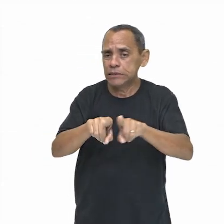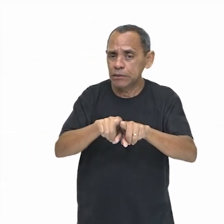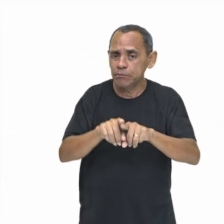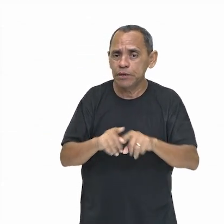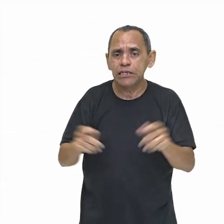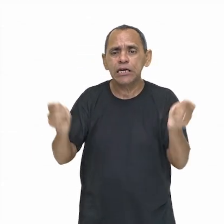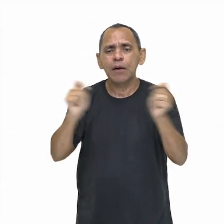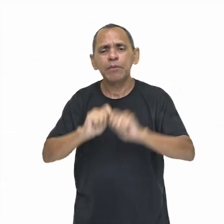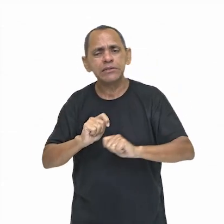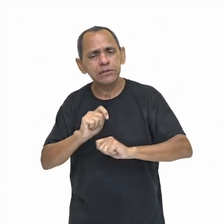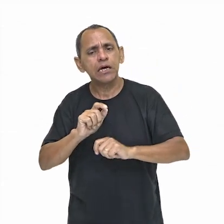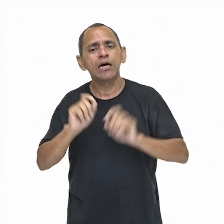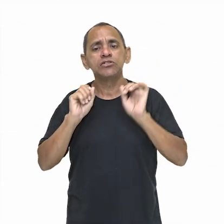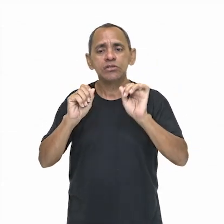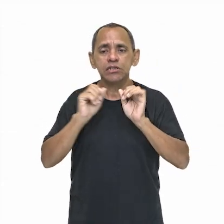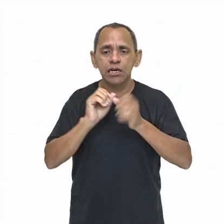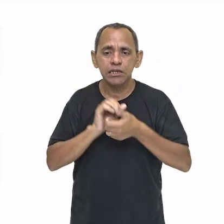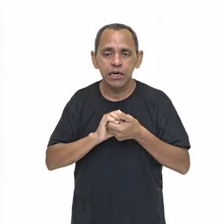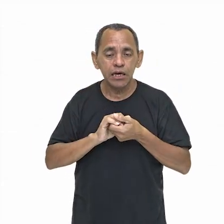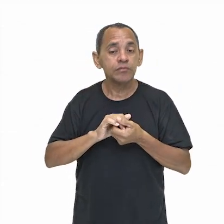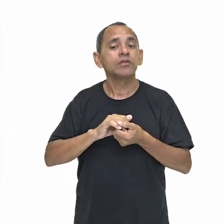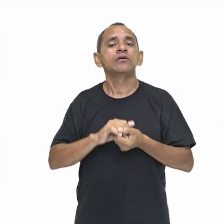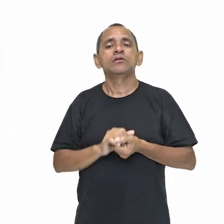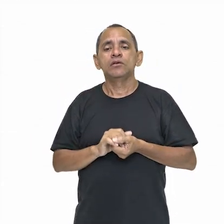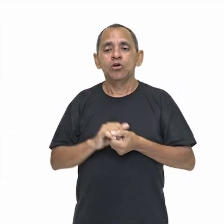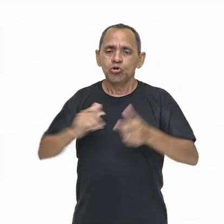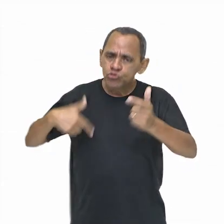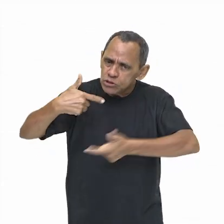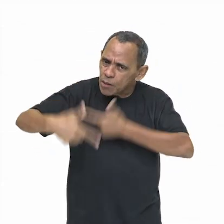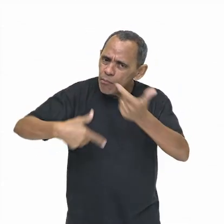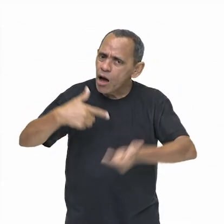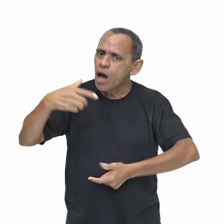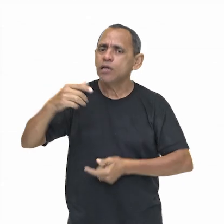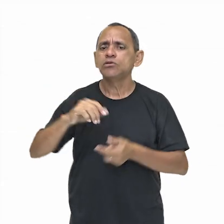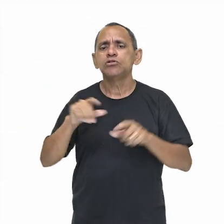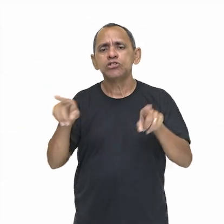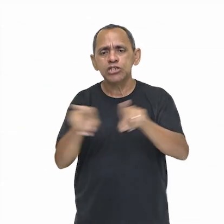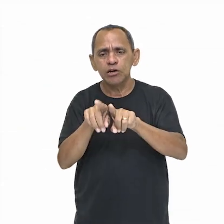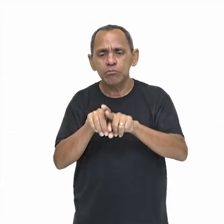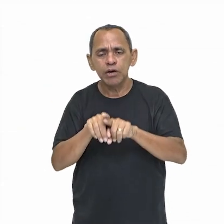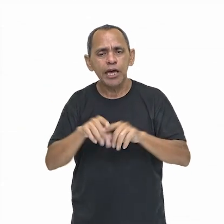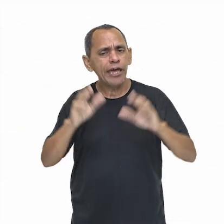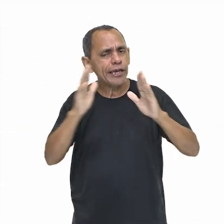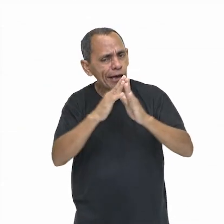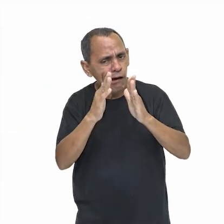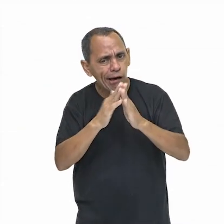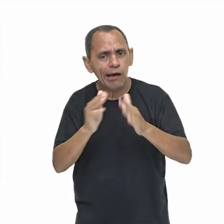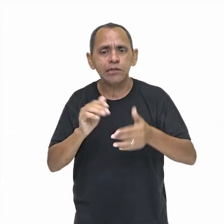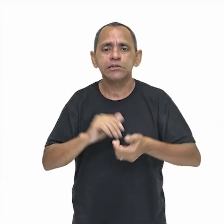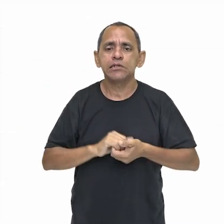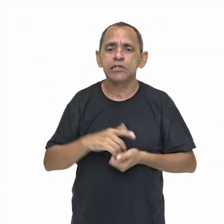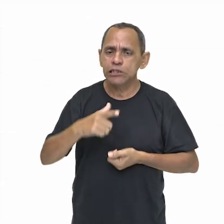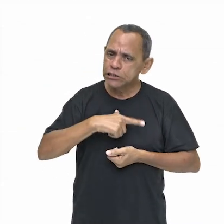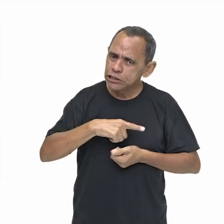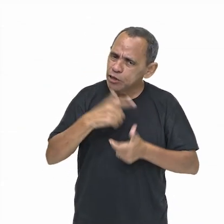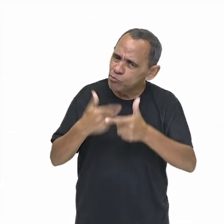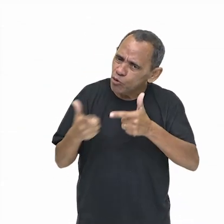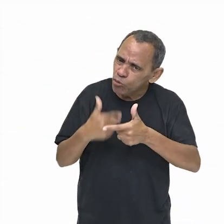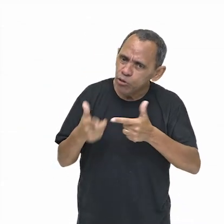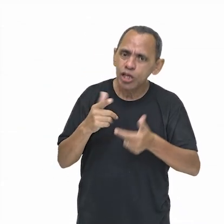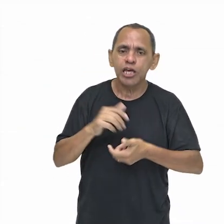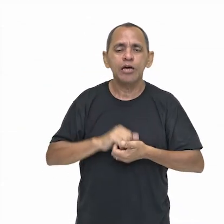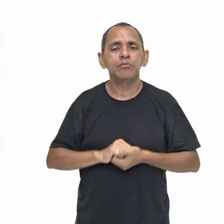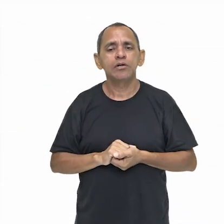num ambiente de trabalho muito estressante, ou até mesmo um ambiente doméstico, a sua casa, você não